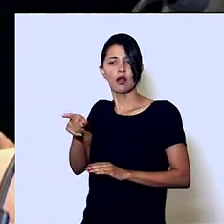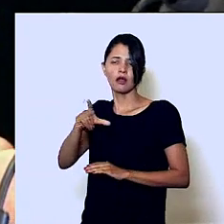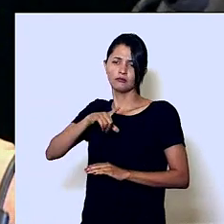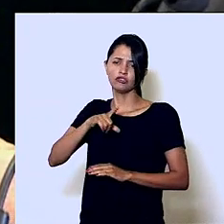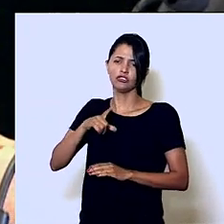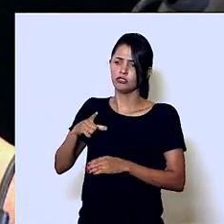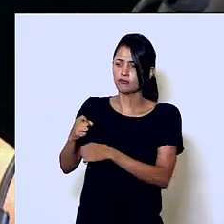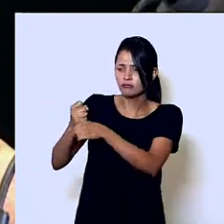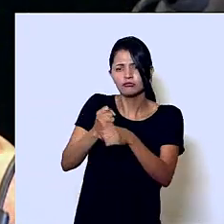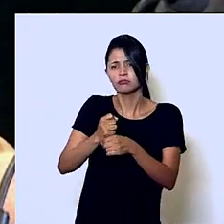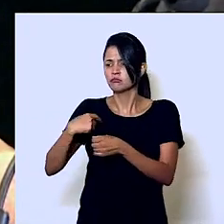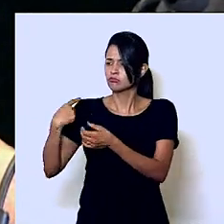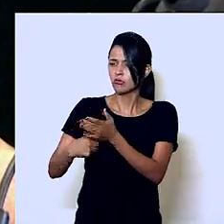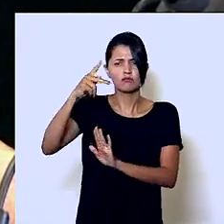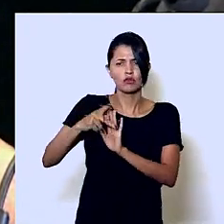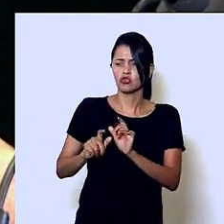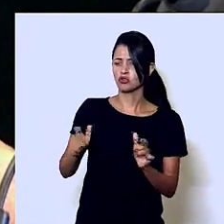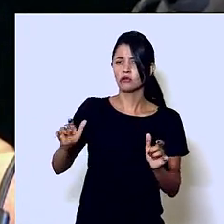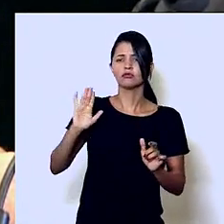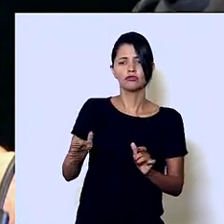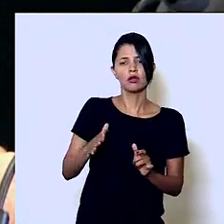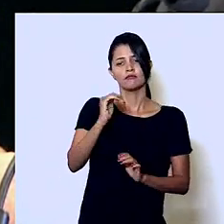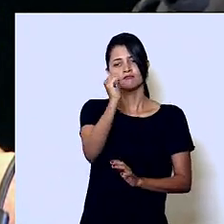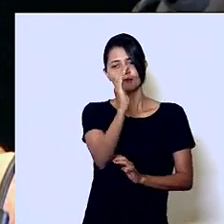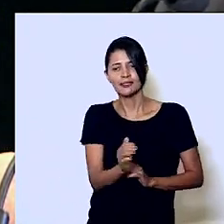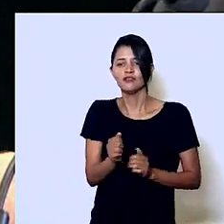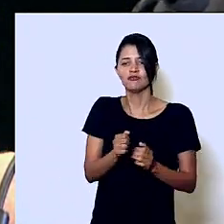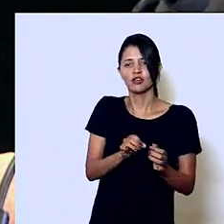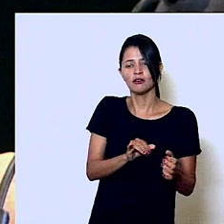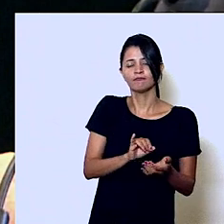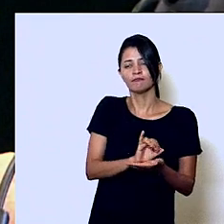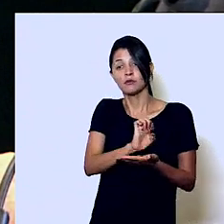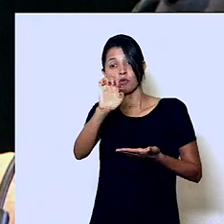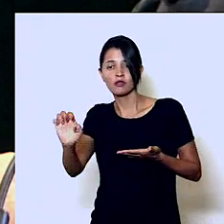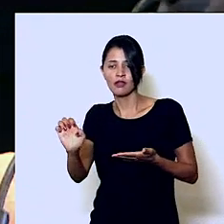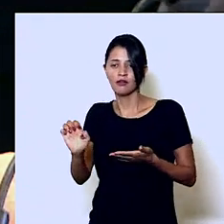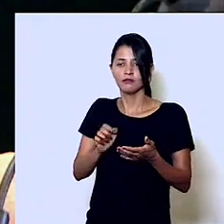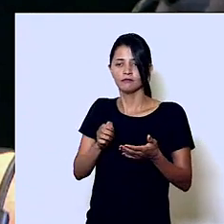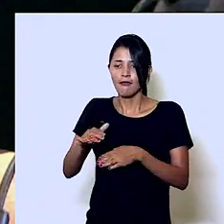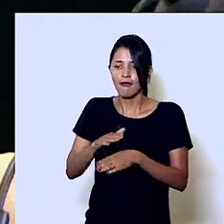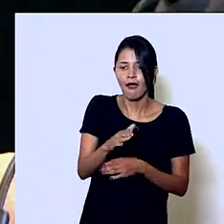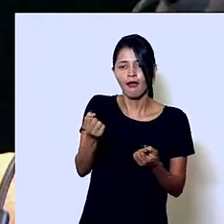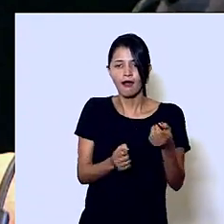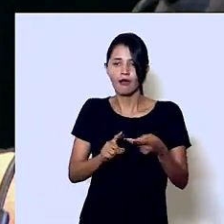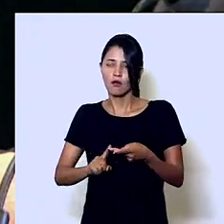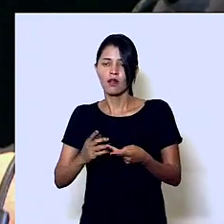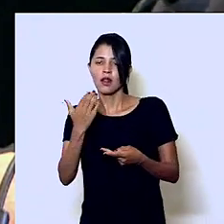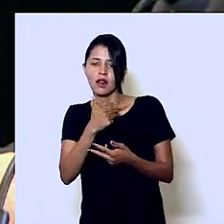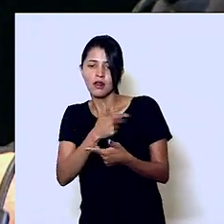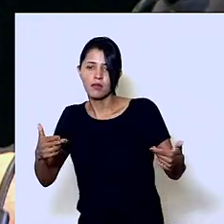gigantescas. O Brasil já exportava veículos, exportava alimentos, frango congelado para o Iraque ainda durante a guerra com o